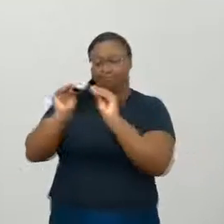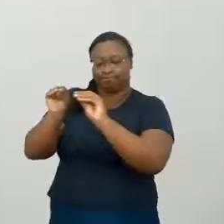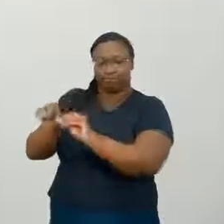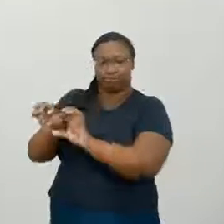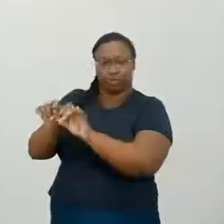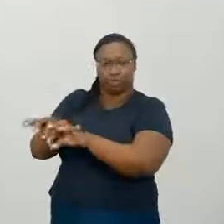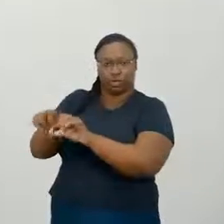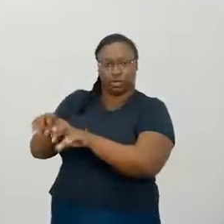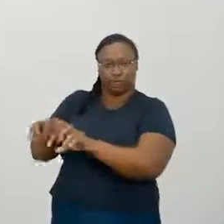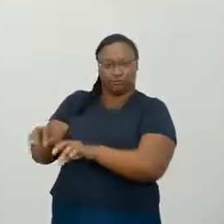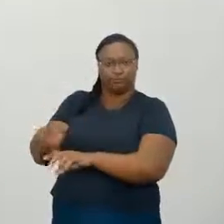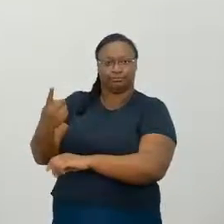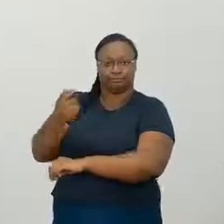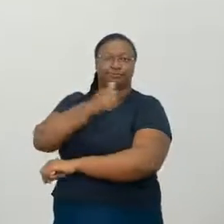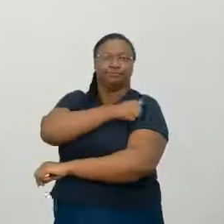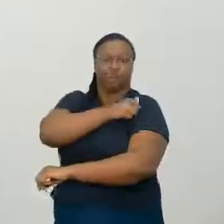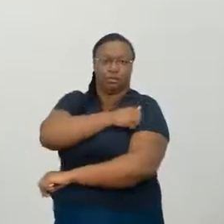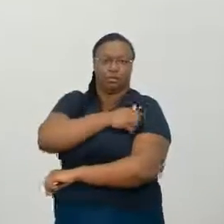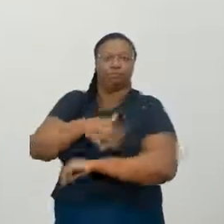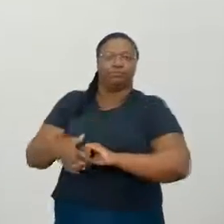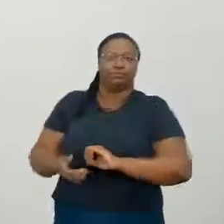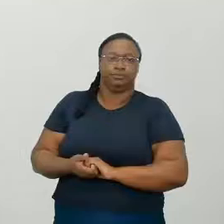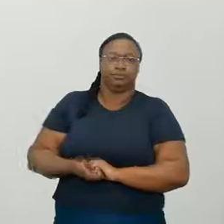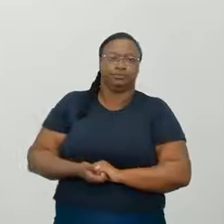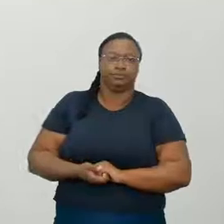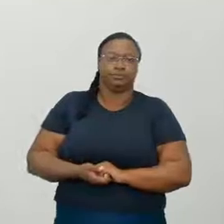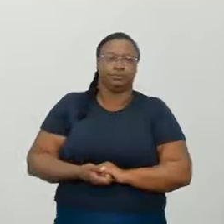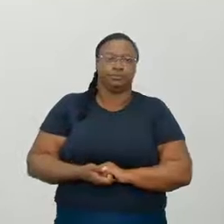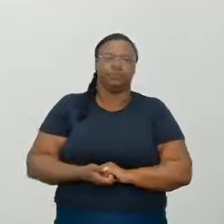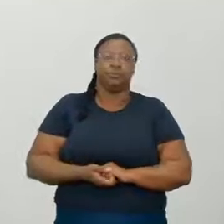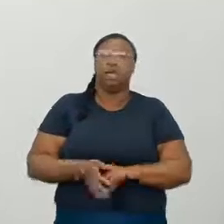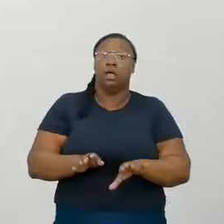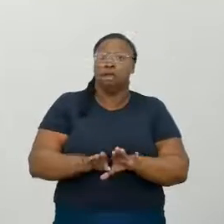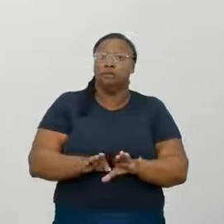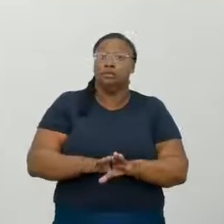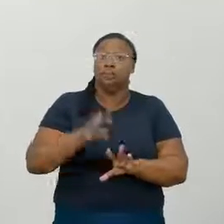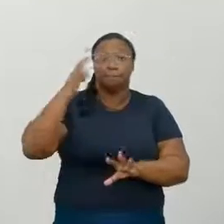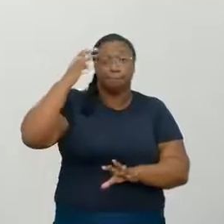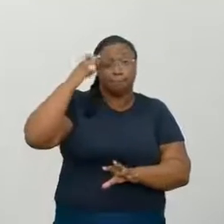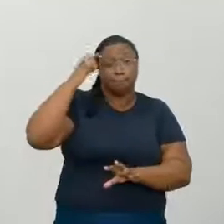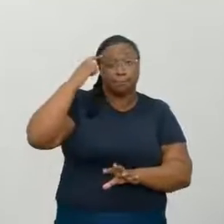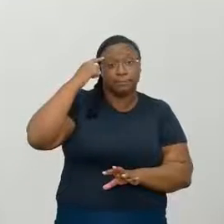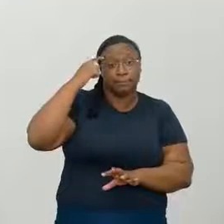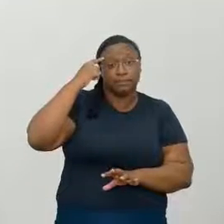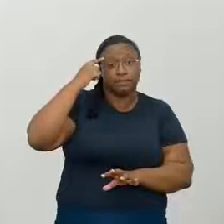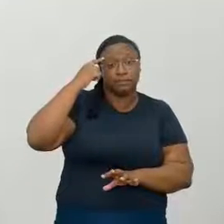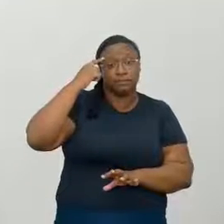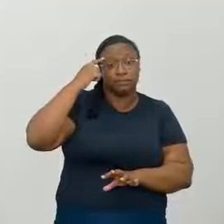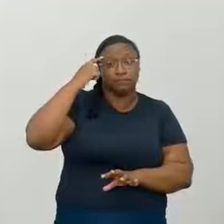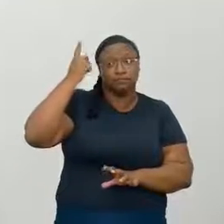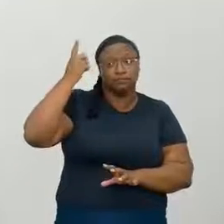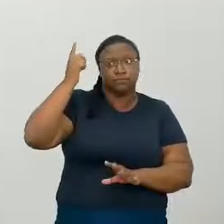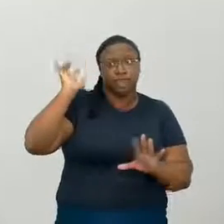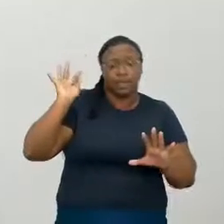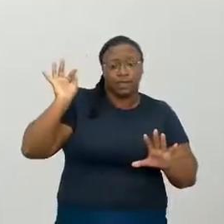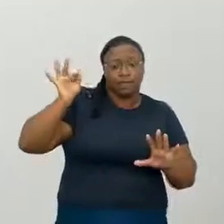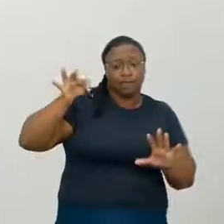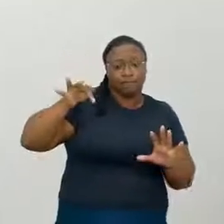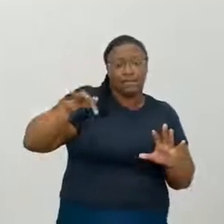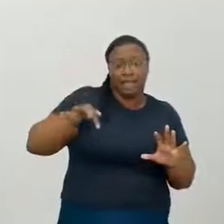qual que é a melhor maneira da gente fazer essas integrações, e aí a gente já, inclusive, ir pensando, né, no momento de